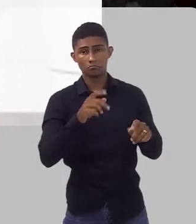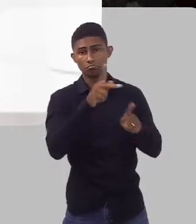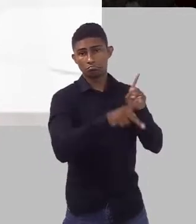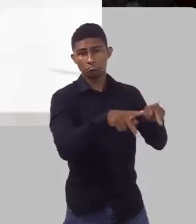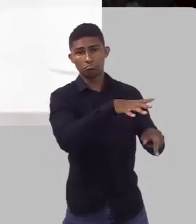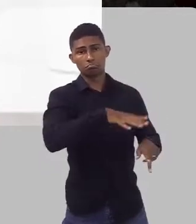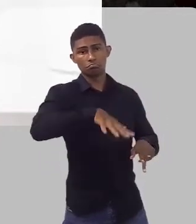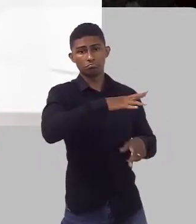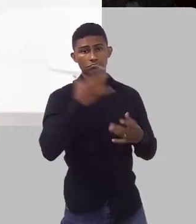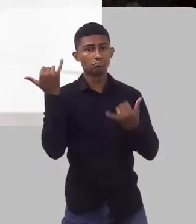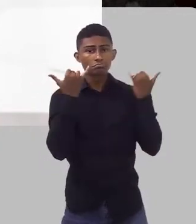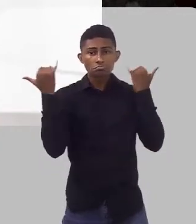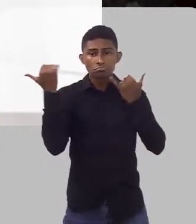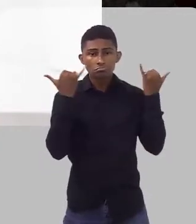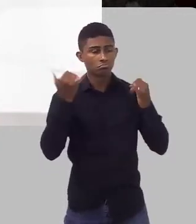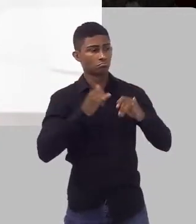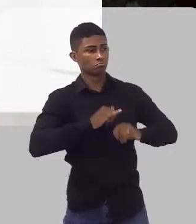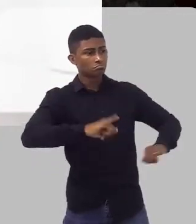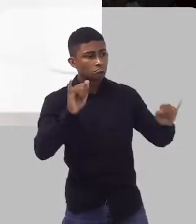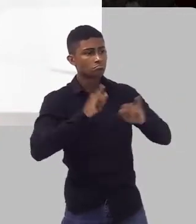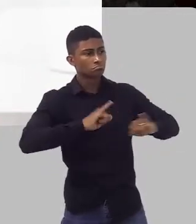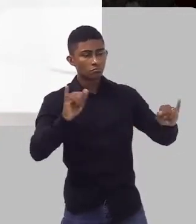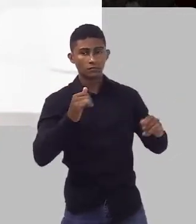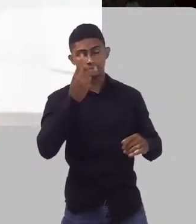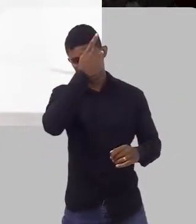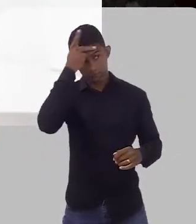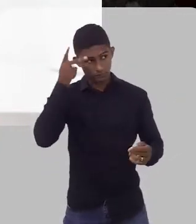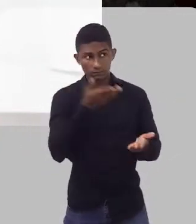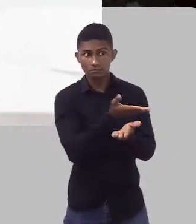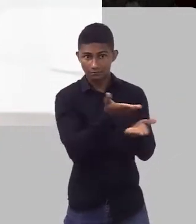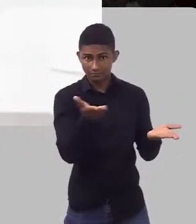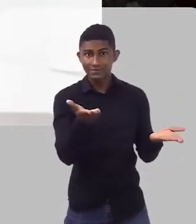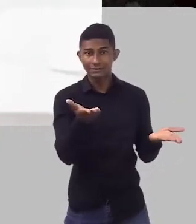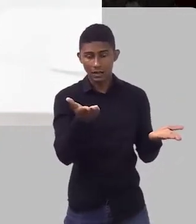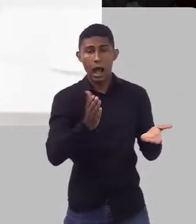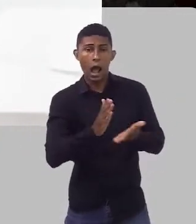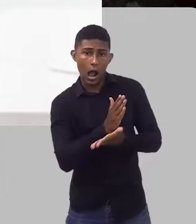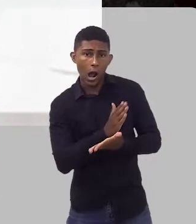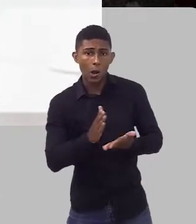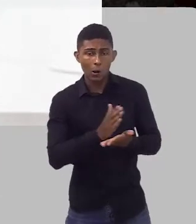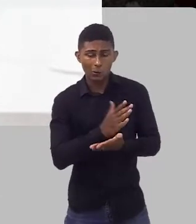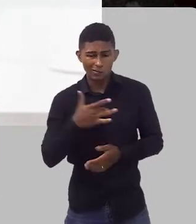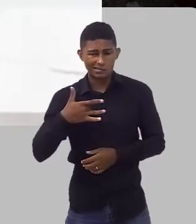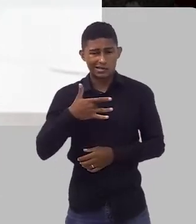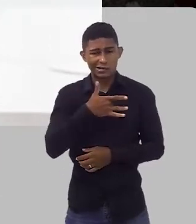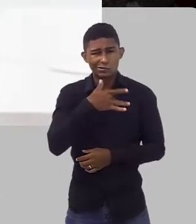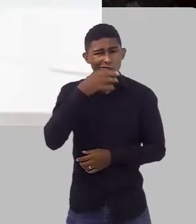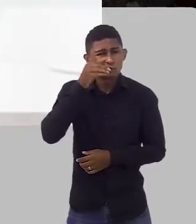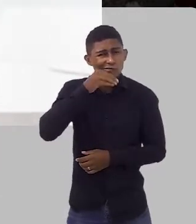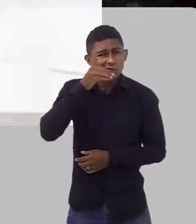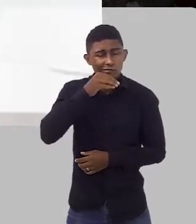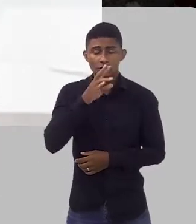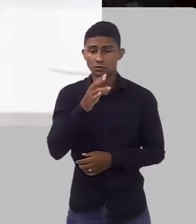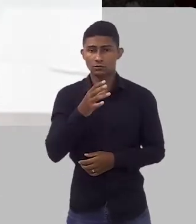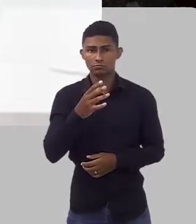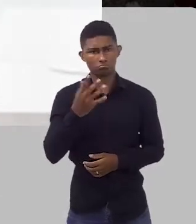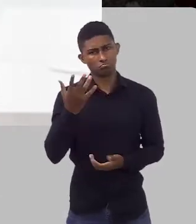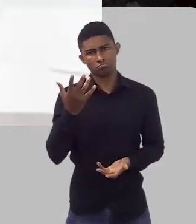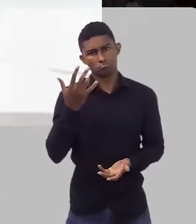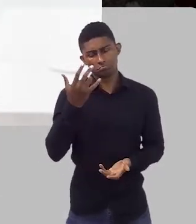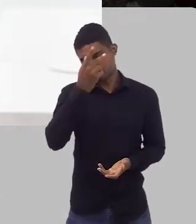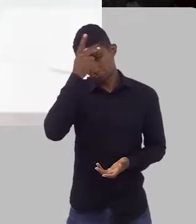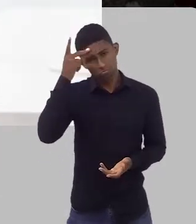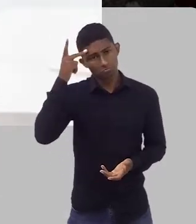informar a população, as pessoas mais vulneráveis e as situações de mais risco. Idosos, aqueles que